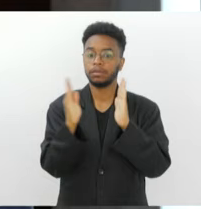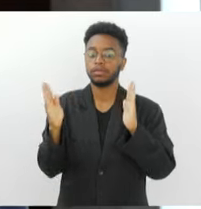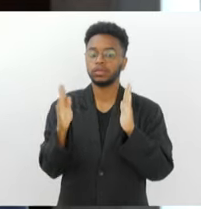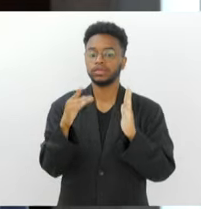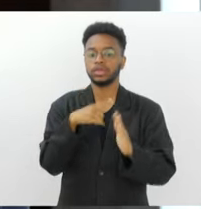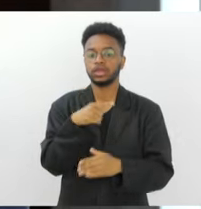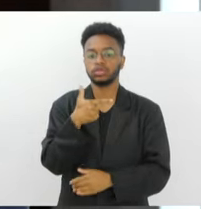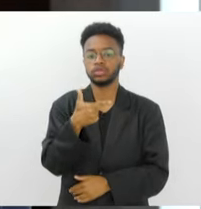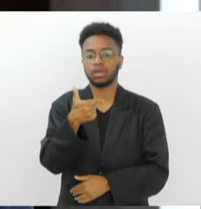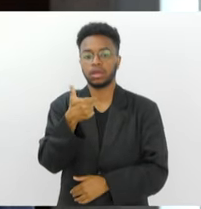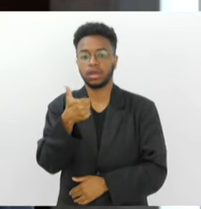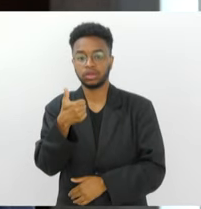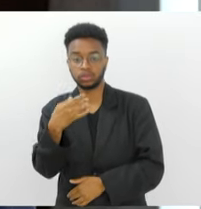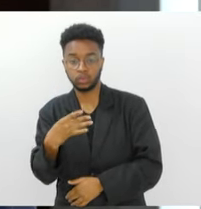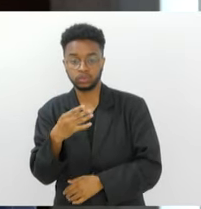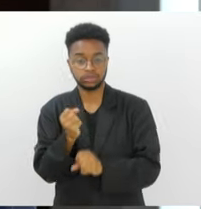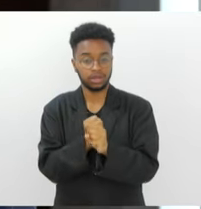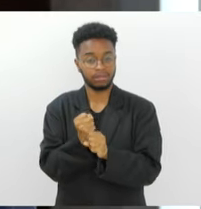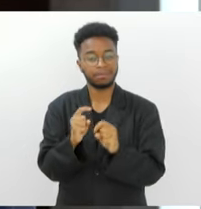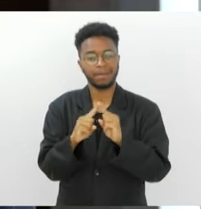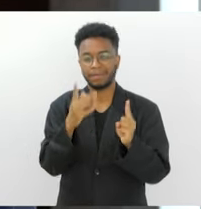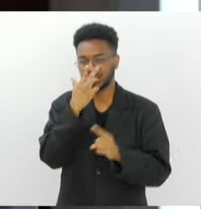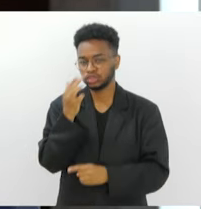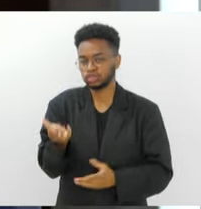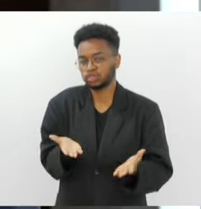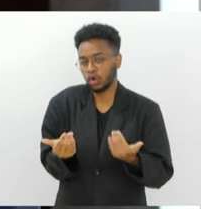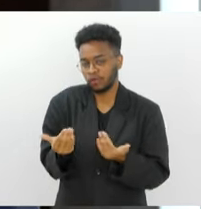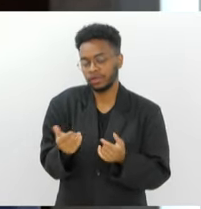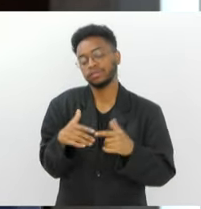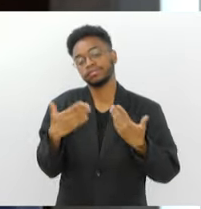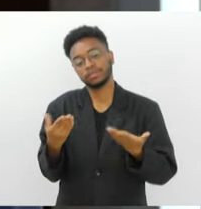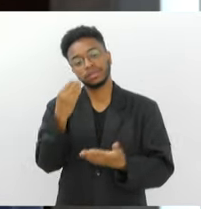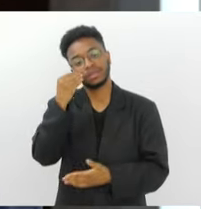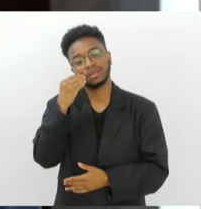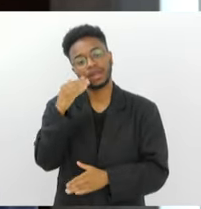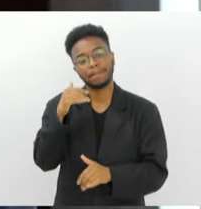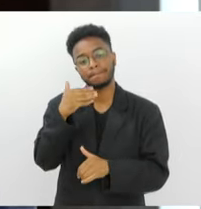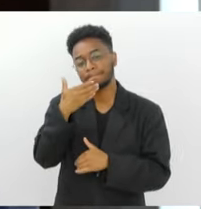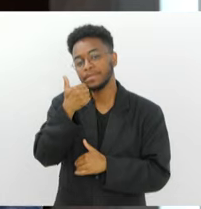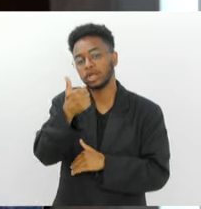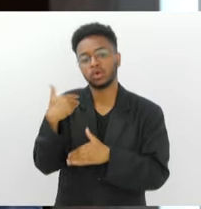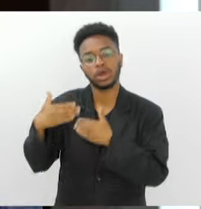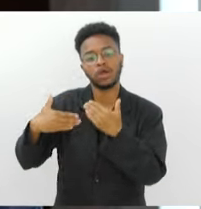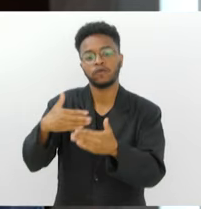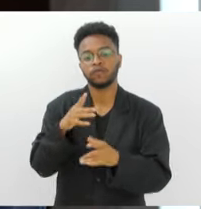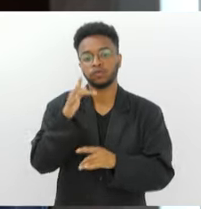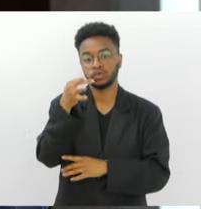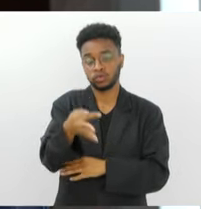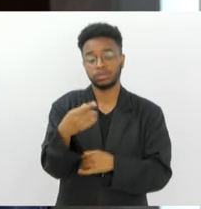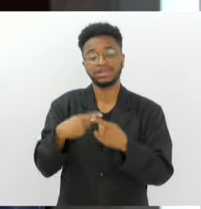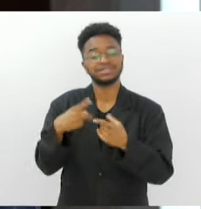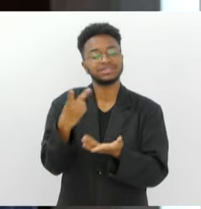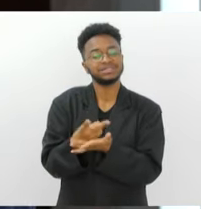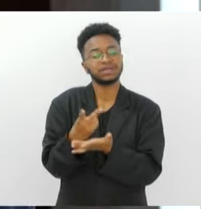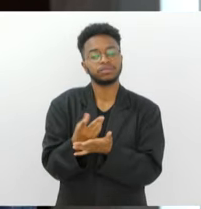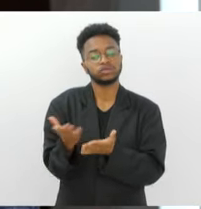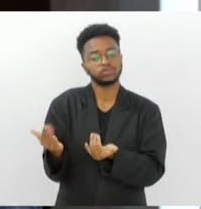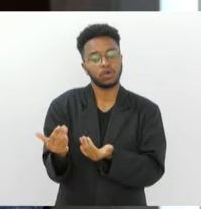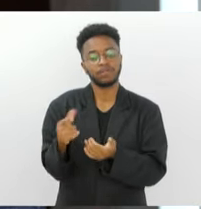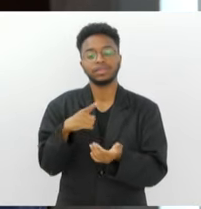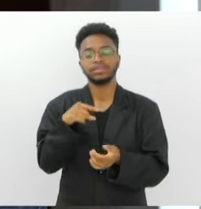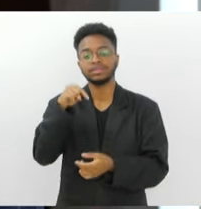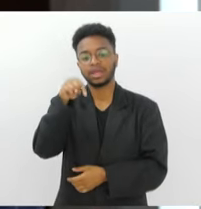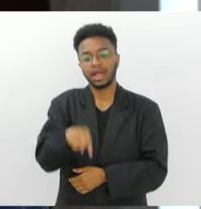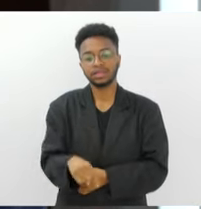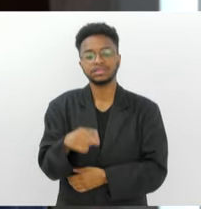tem 214 anos, mas é uma menina, e ela vai buscar essa juventude para o futuro, porque o futuro é sempre jovem, e a Biblioteca Nacional teve sempre